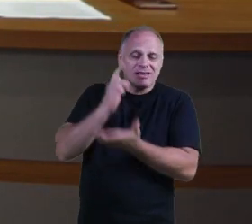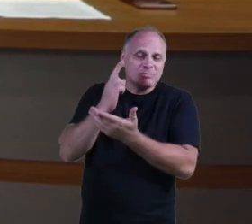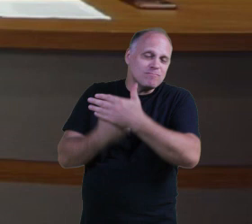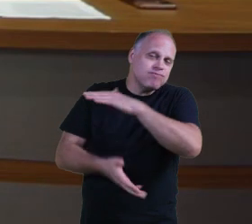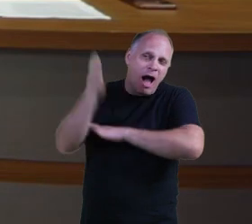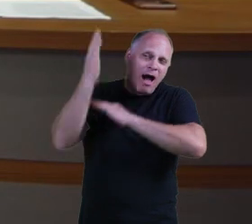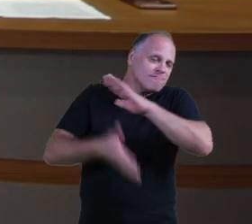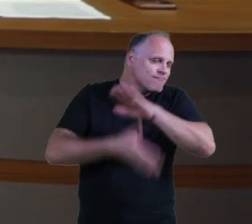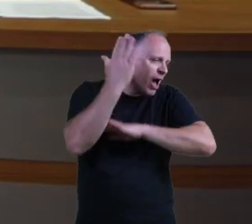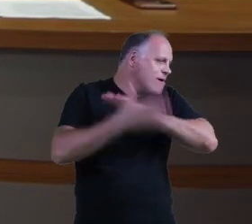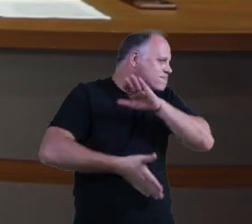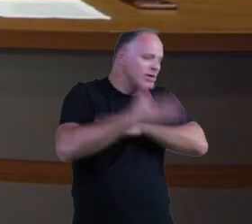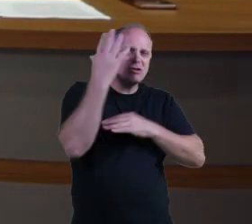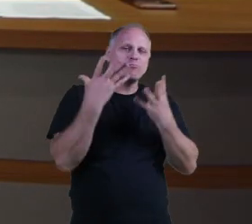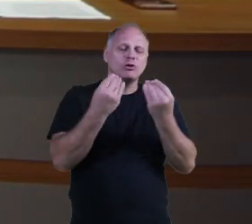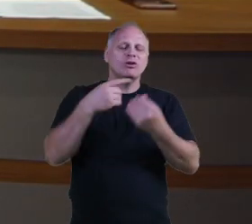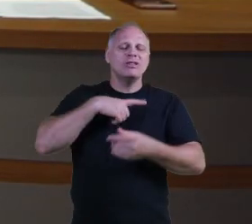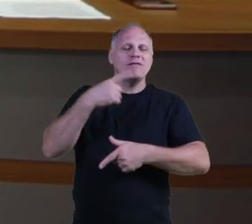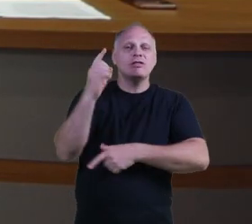região, muitos anos.